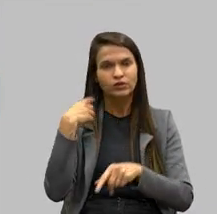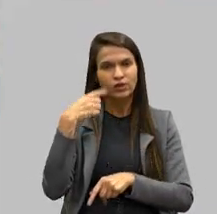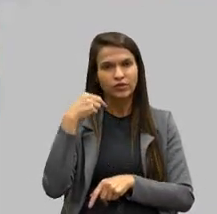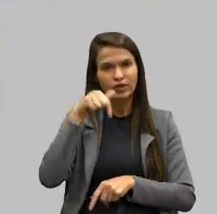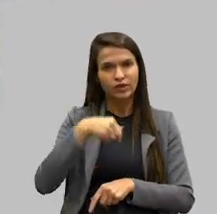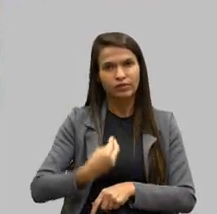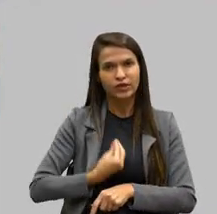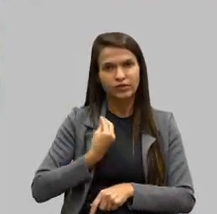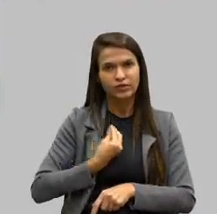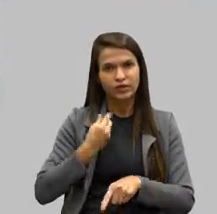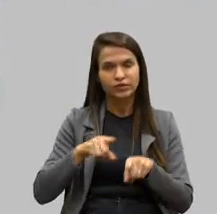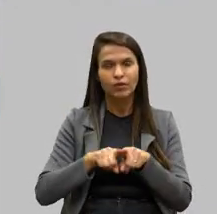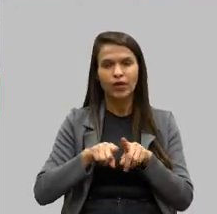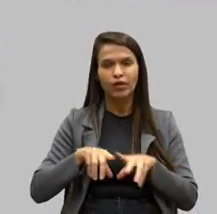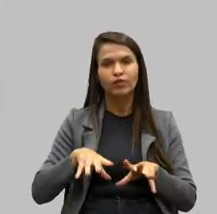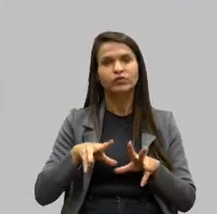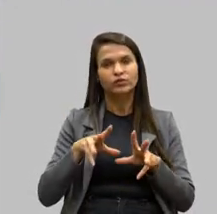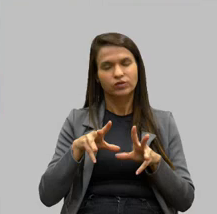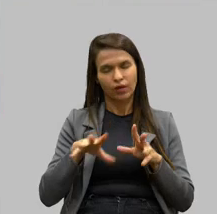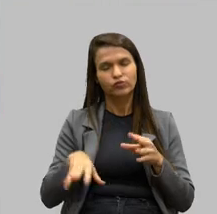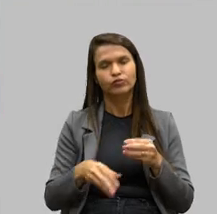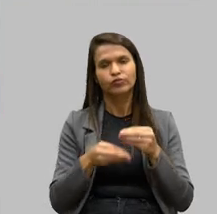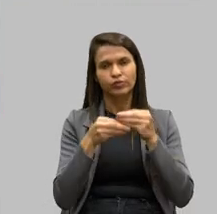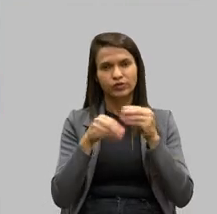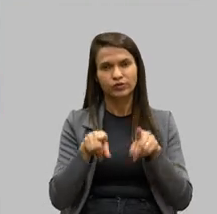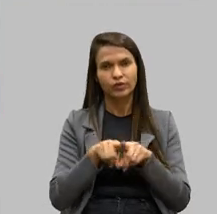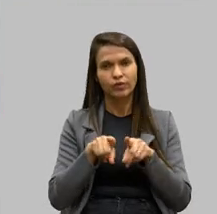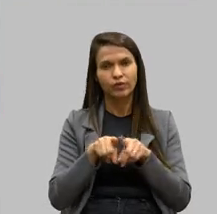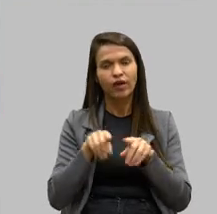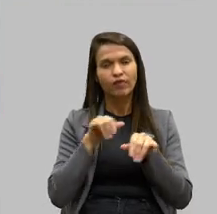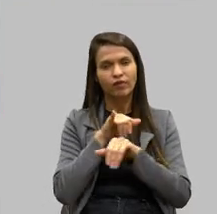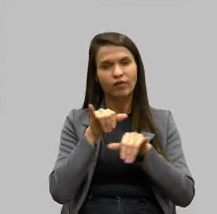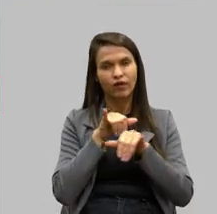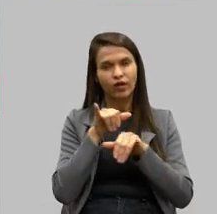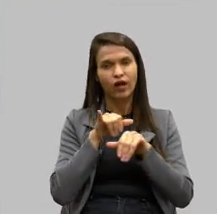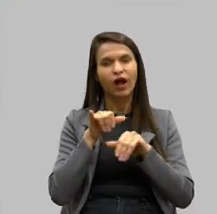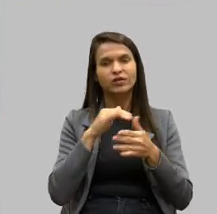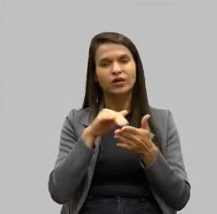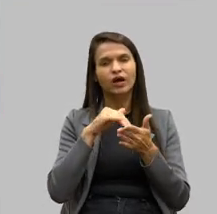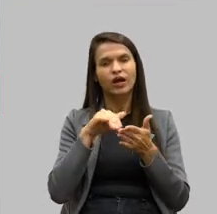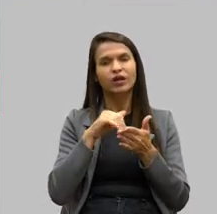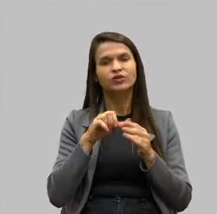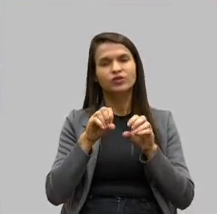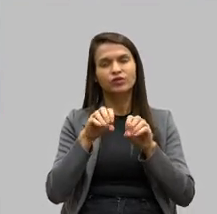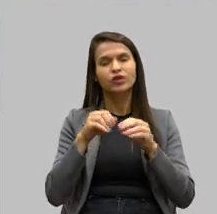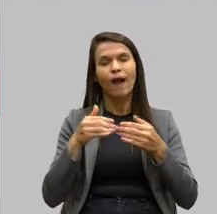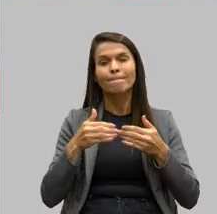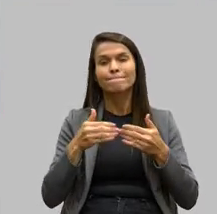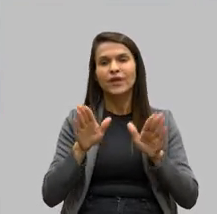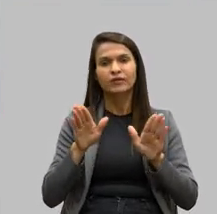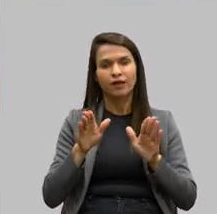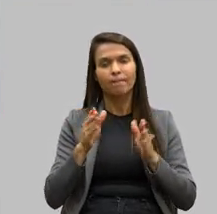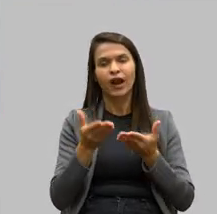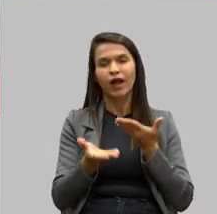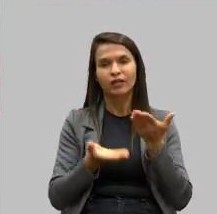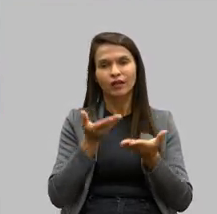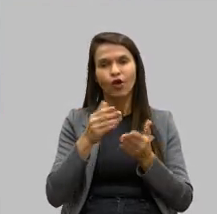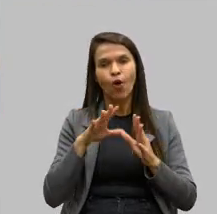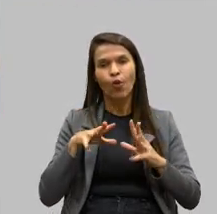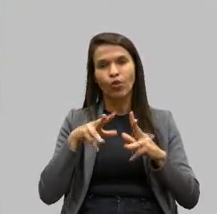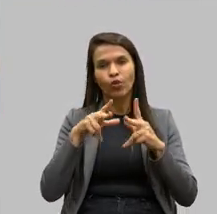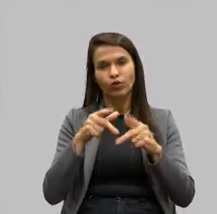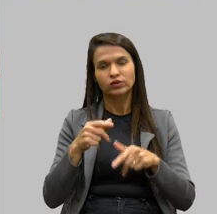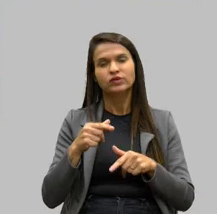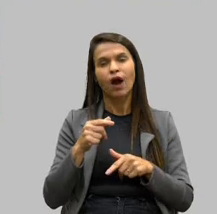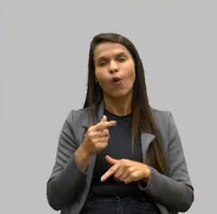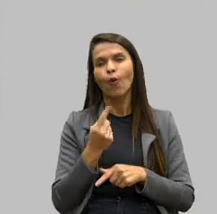presentes também, que trouxeram suas contribuições. Dizer que a Secretaria do Estado de Educação está aberta para atender a todos. Na última audiência que aqui estive,